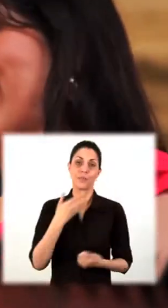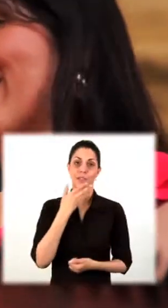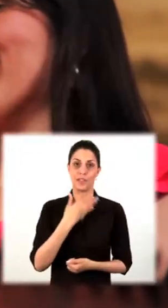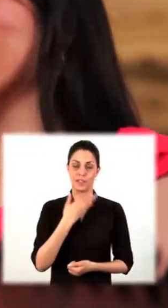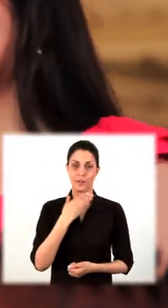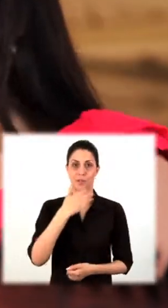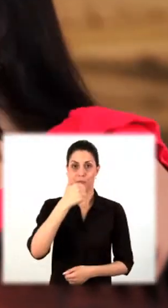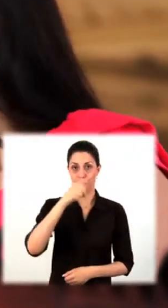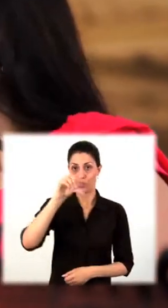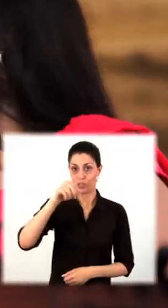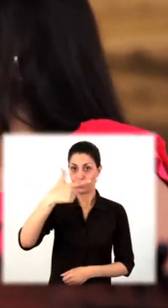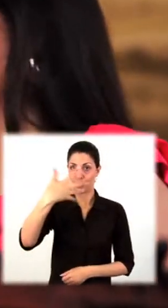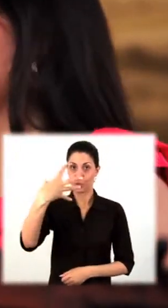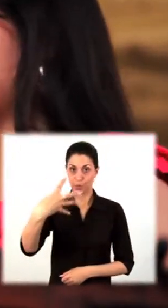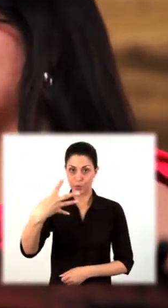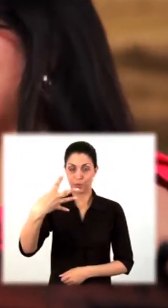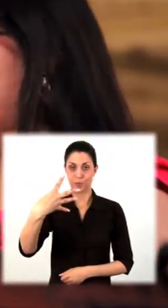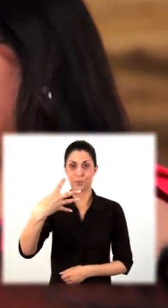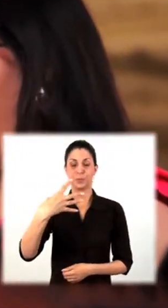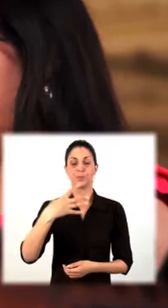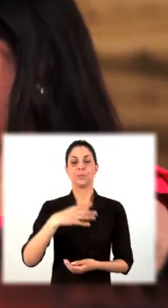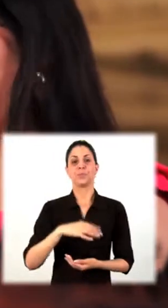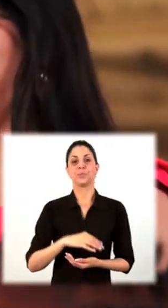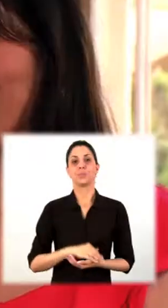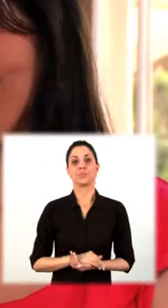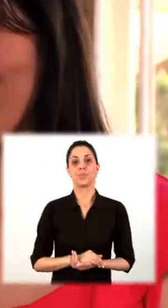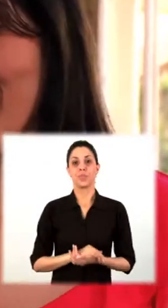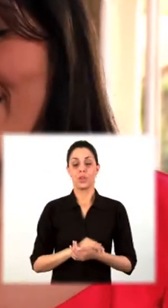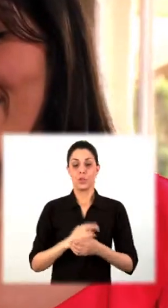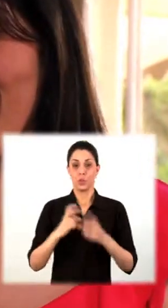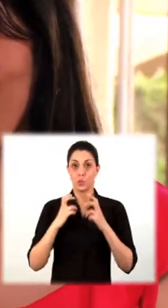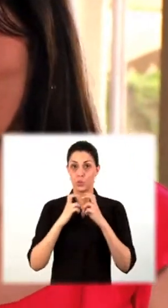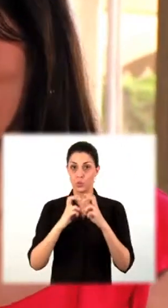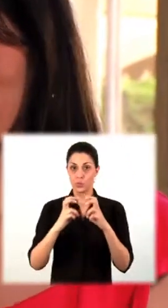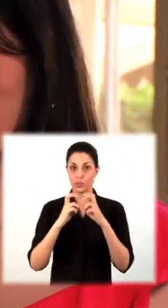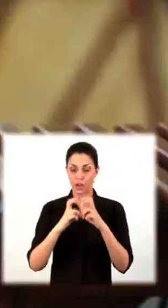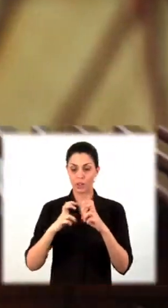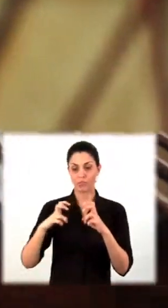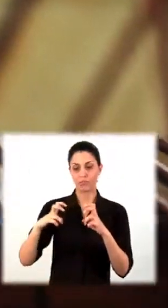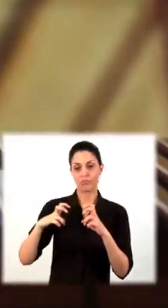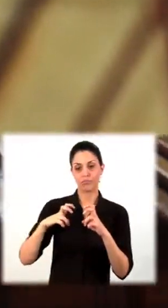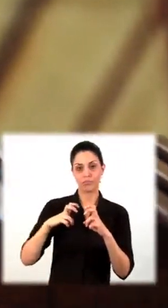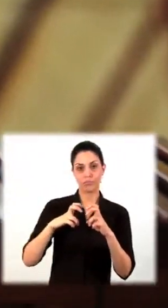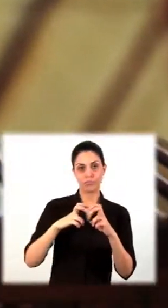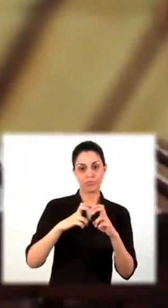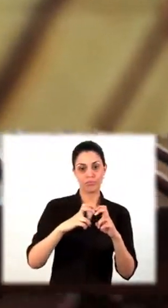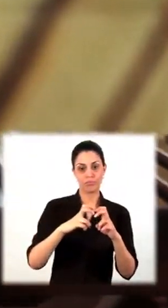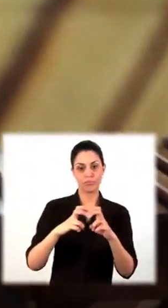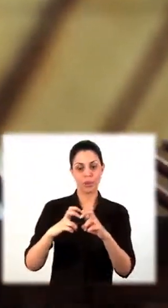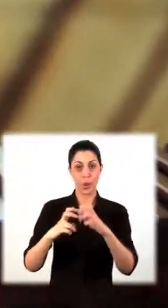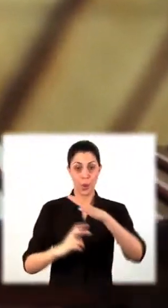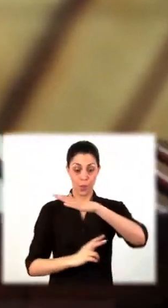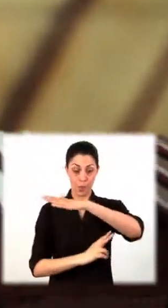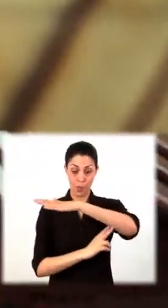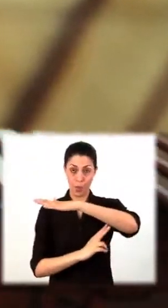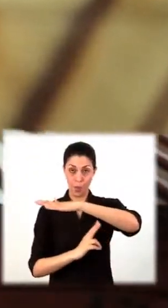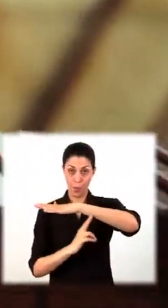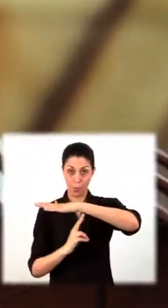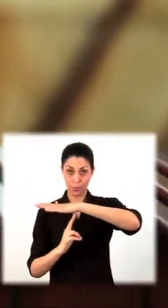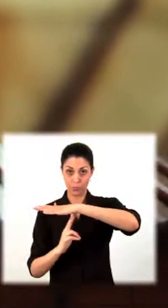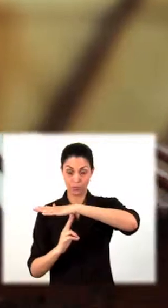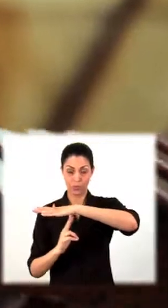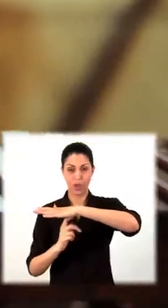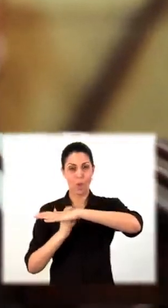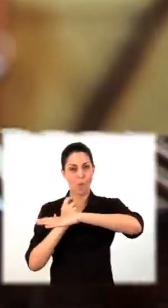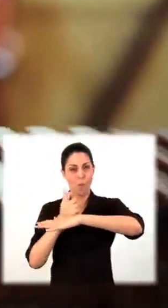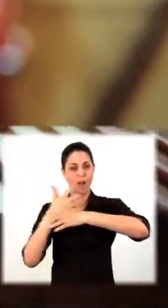Recapitulando, né? Em dezembro de 1924, o trem, a locomotiva estava na